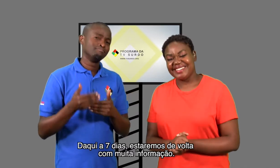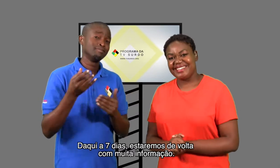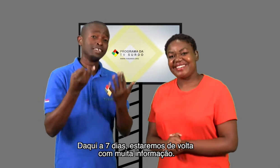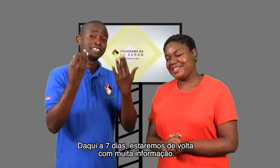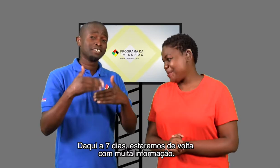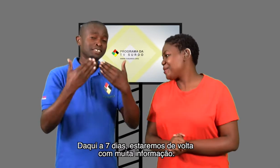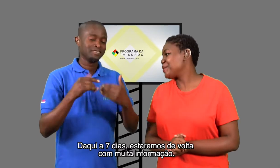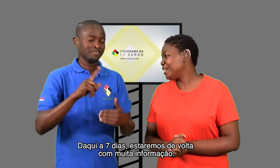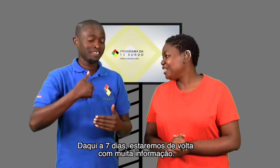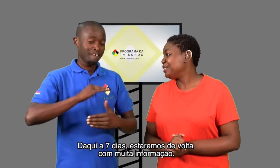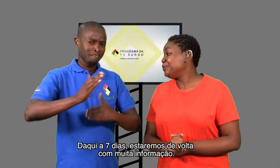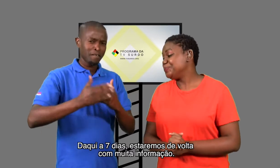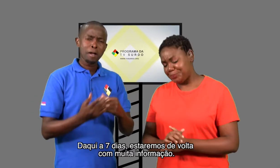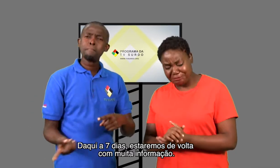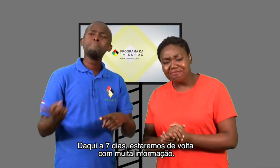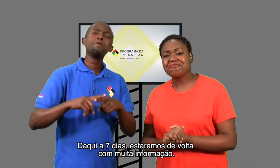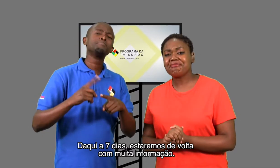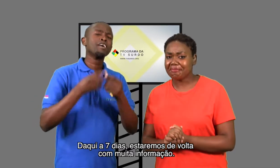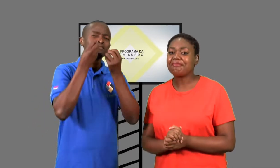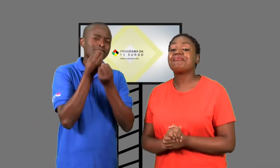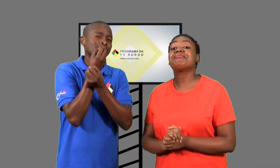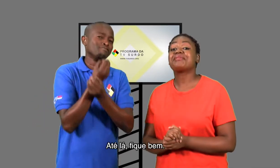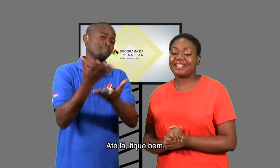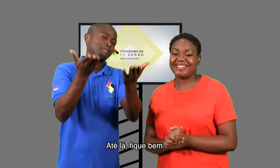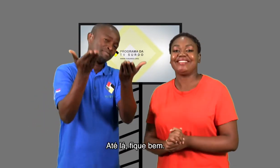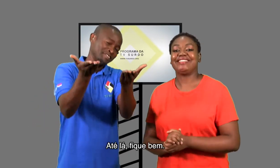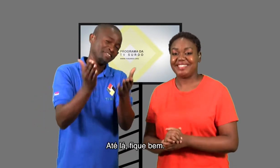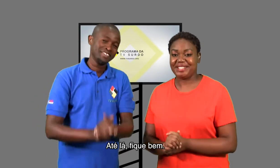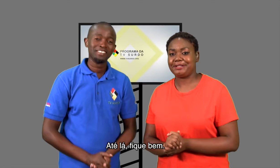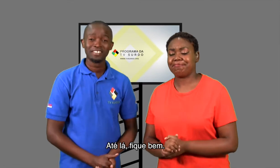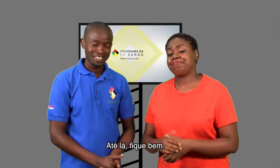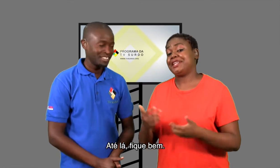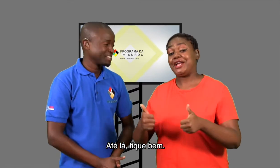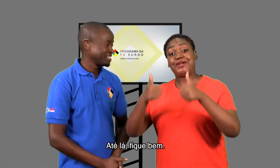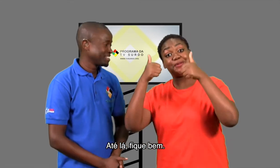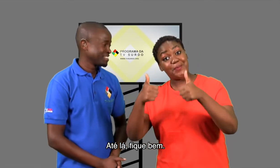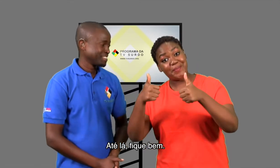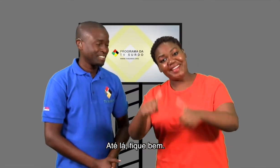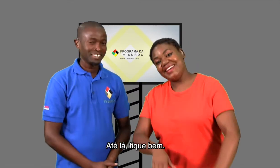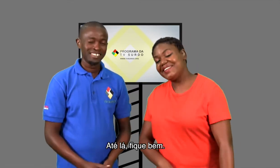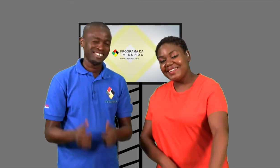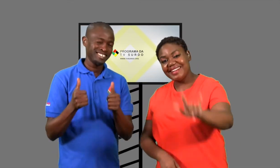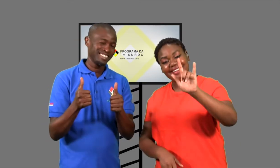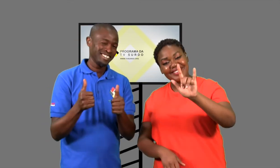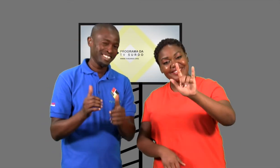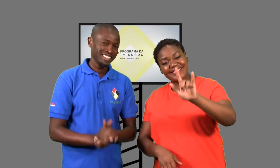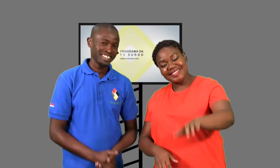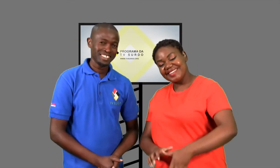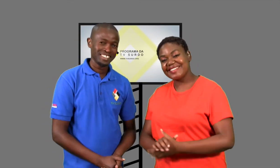7 dias Estaremos de volta Com muita informação Até lá Fique bem Tchau Tchau Tchau